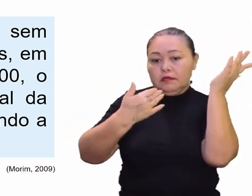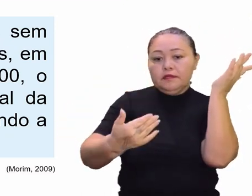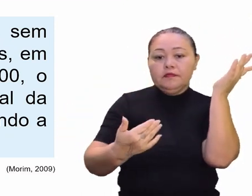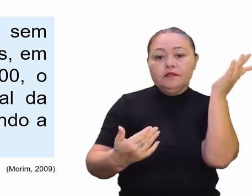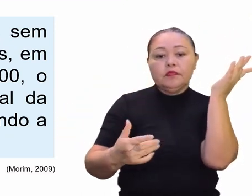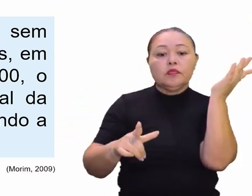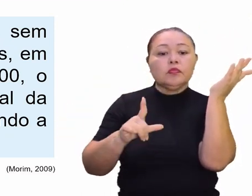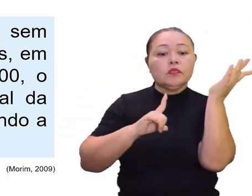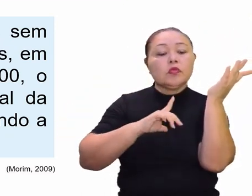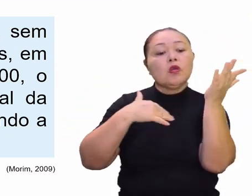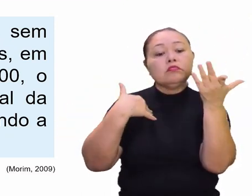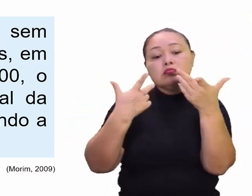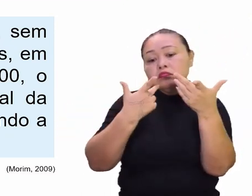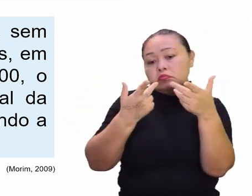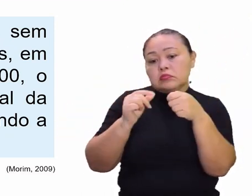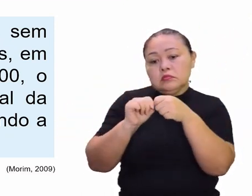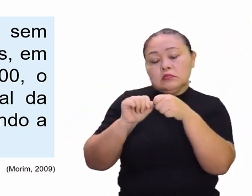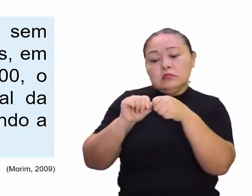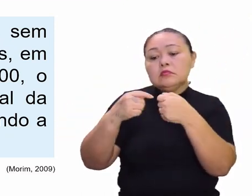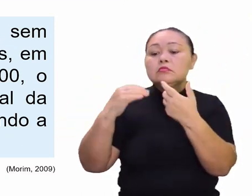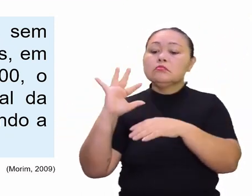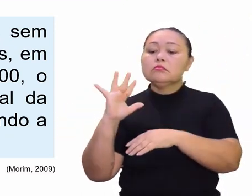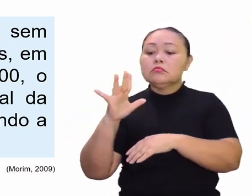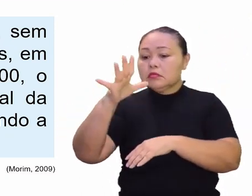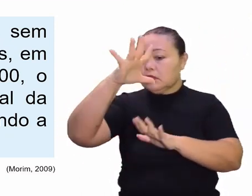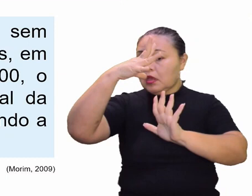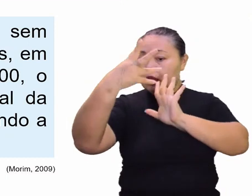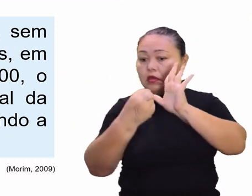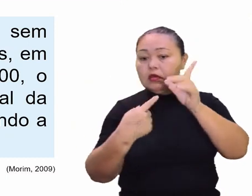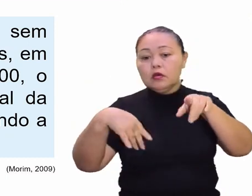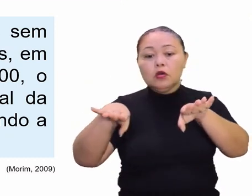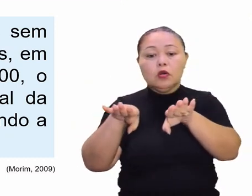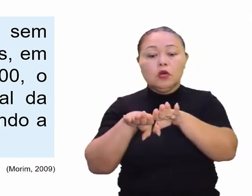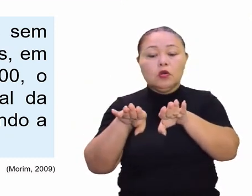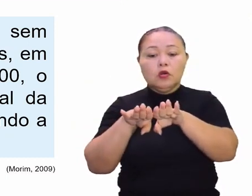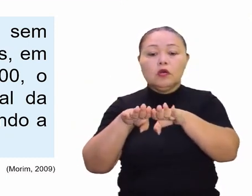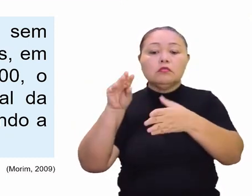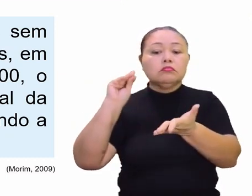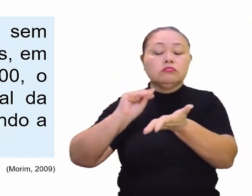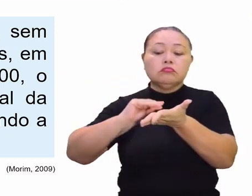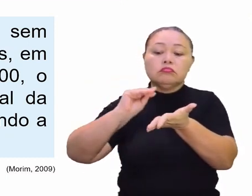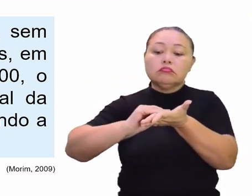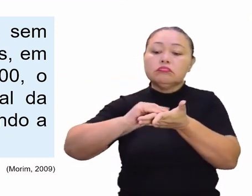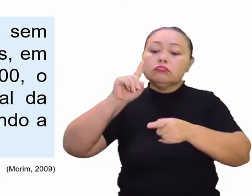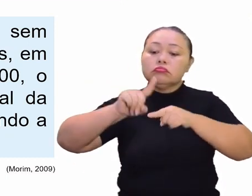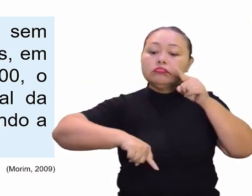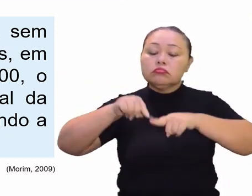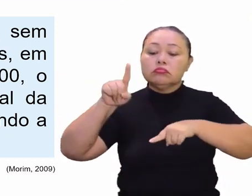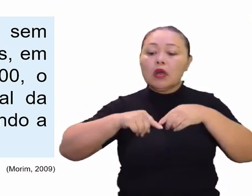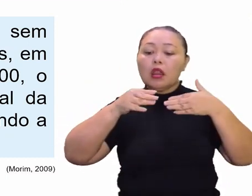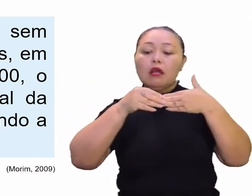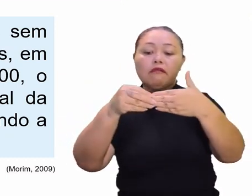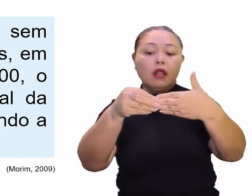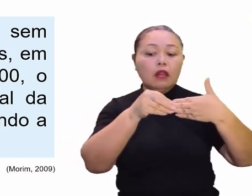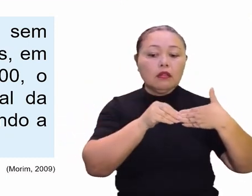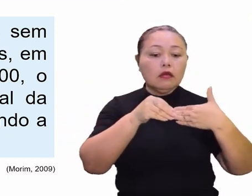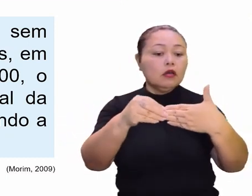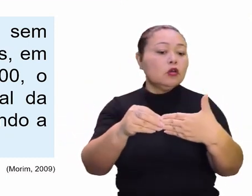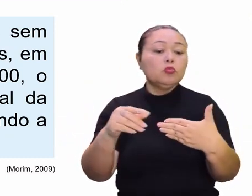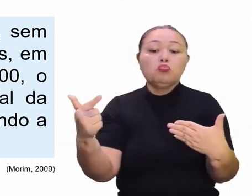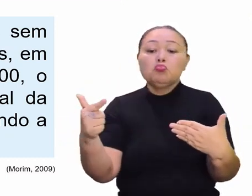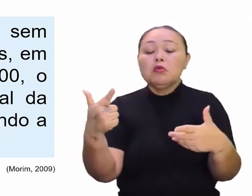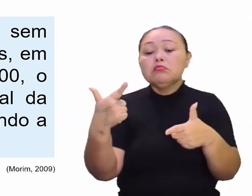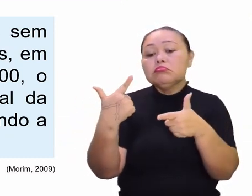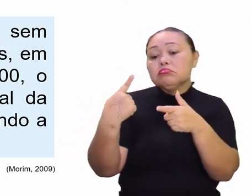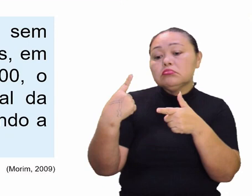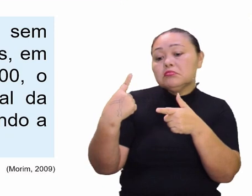acabado de falar, há pouco falou sobre aqui na Amazônia, e também aí, a ausência de novos produtos a transportar, não tinha